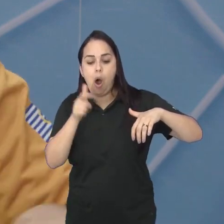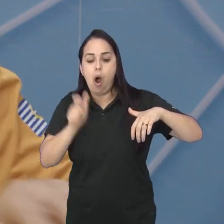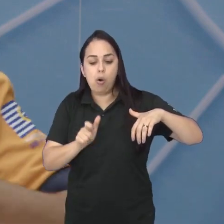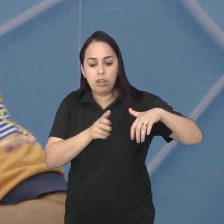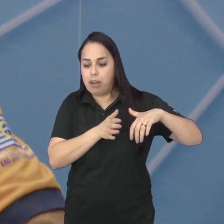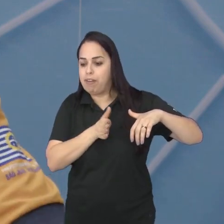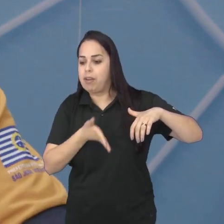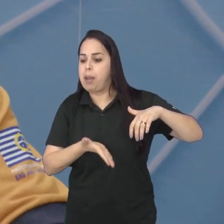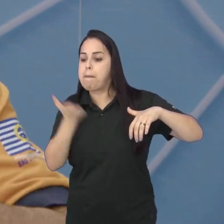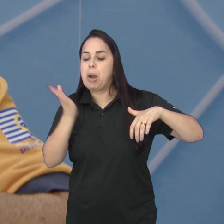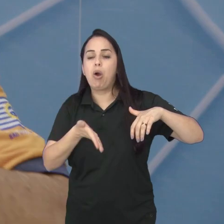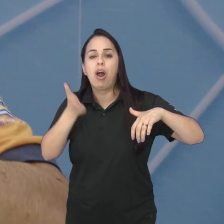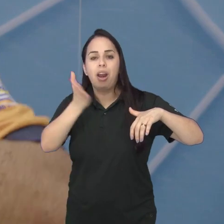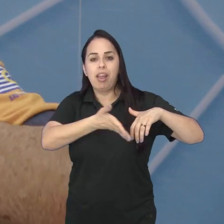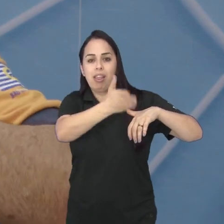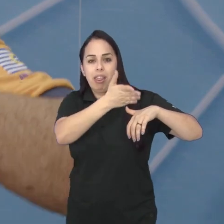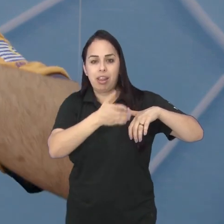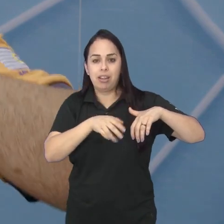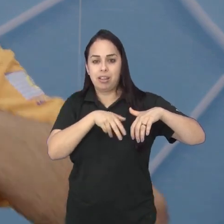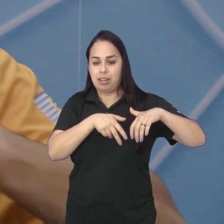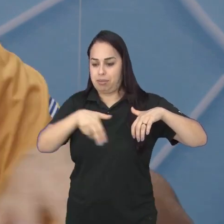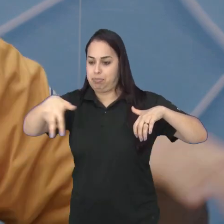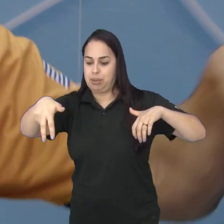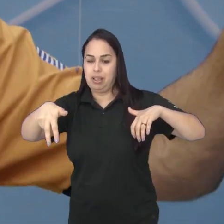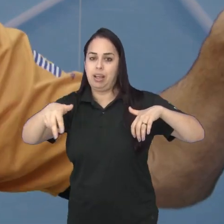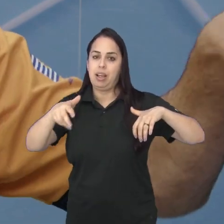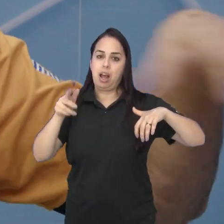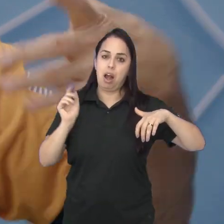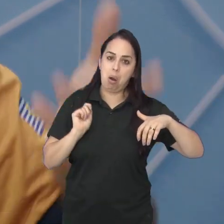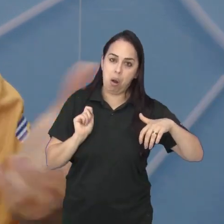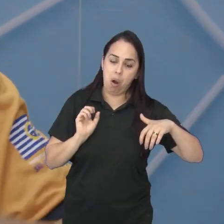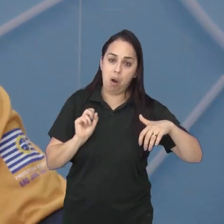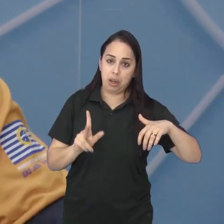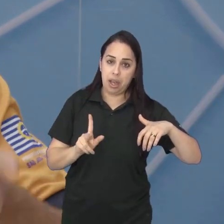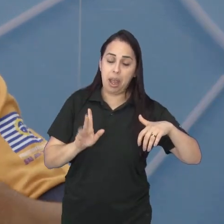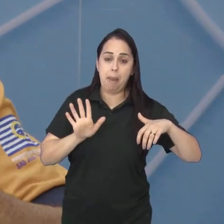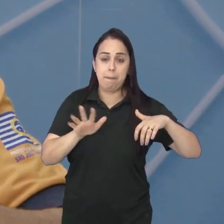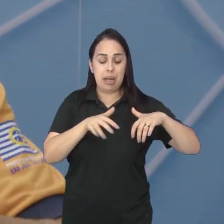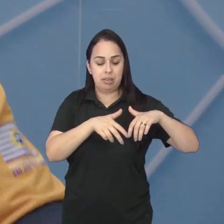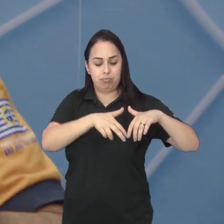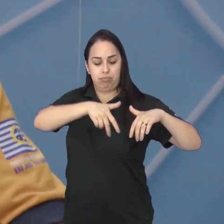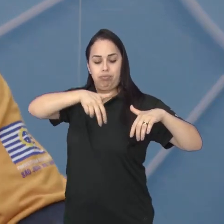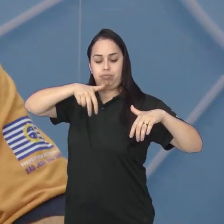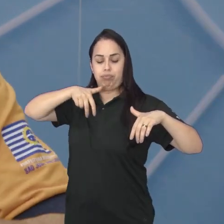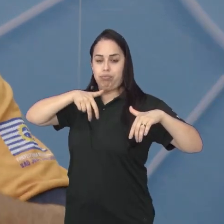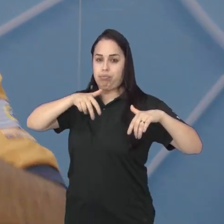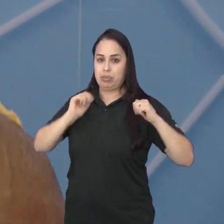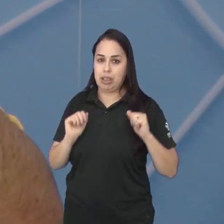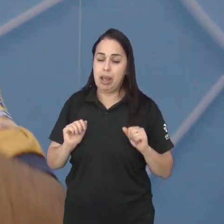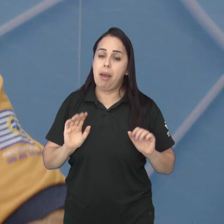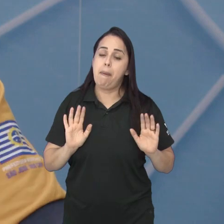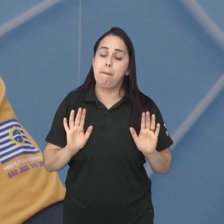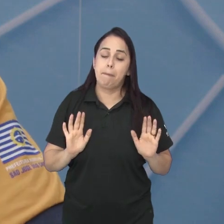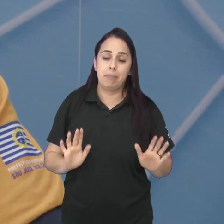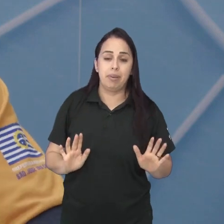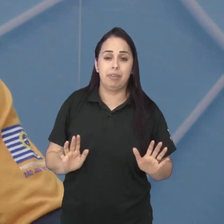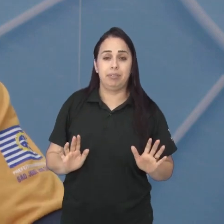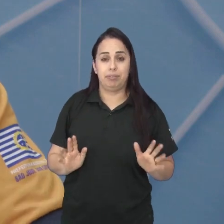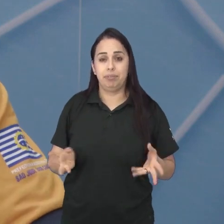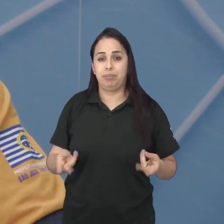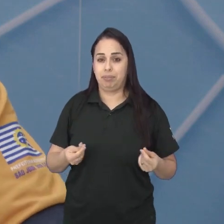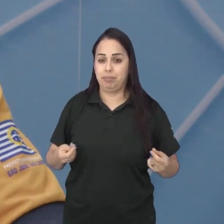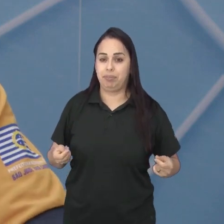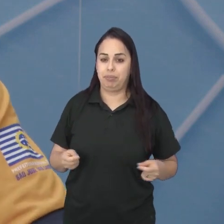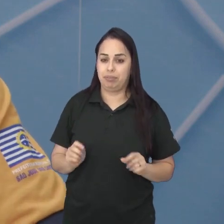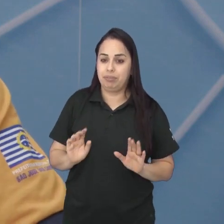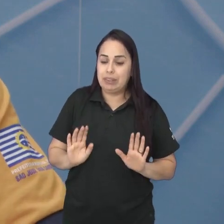de escape, né, a rota de fuga fosse do sentido da própria cachoeira, talvez daria até mais tempo de você sair